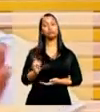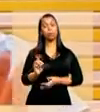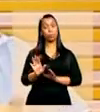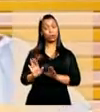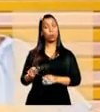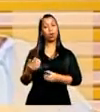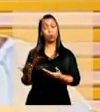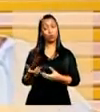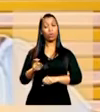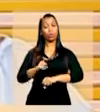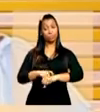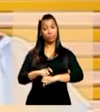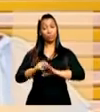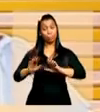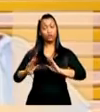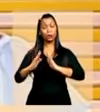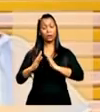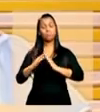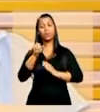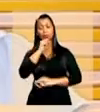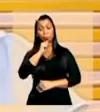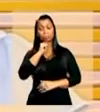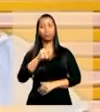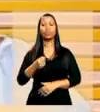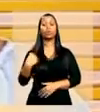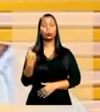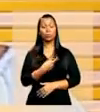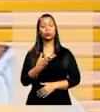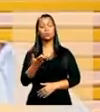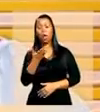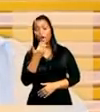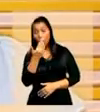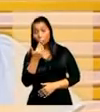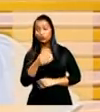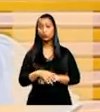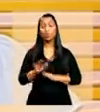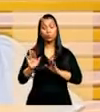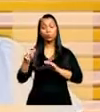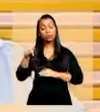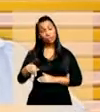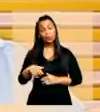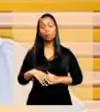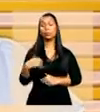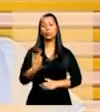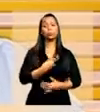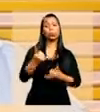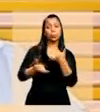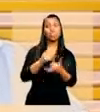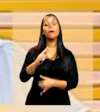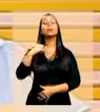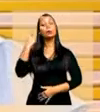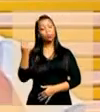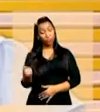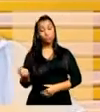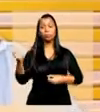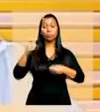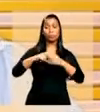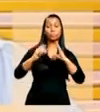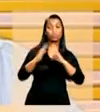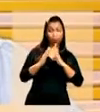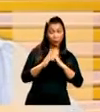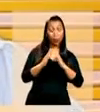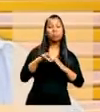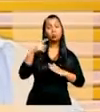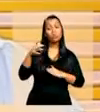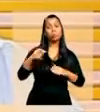digo, não, agora você vai ficar na casa da avó. Nós vamos almoçar, nós vamos ficar aqui, nós vamos brincar. Depois você volta para